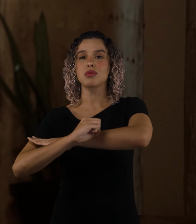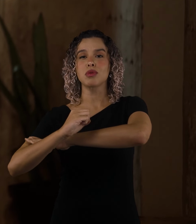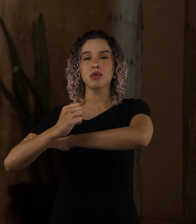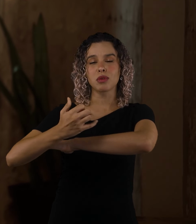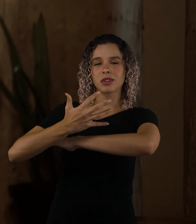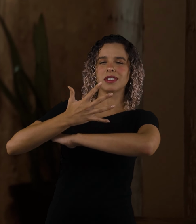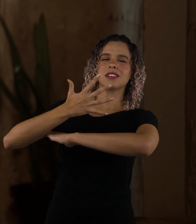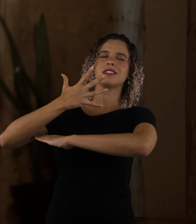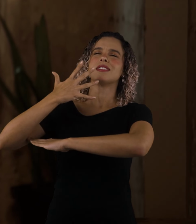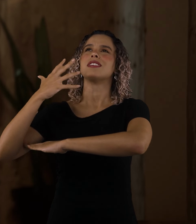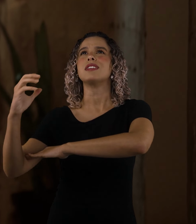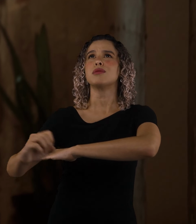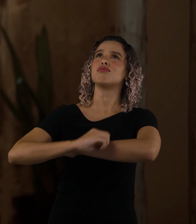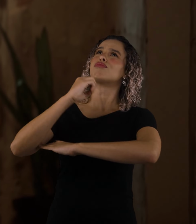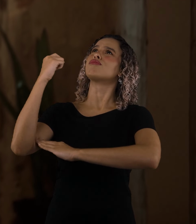Voinha caminha apreensiva.